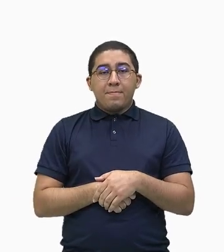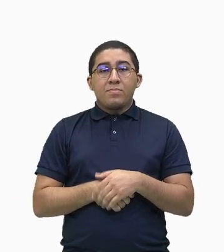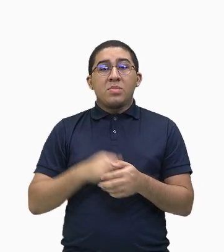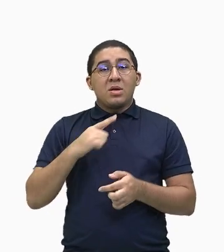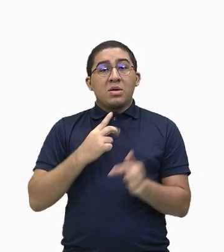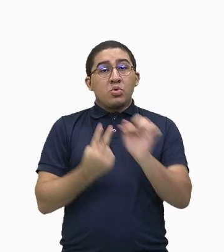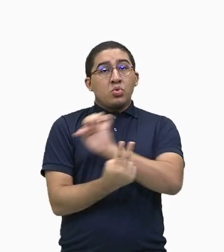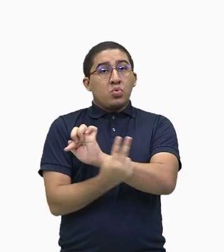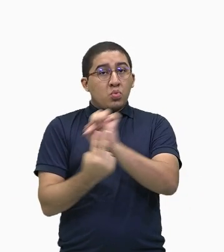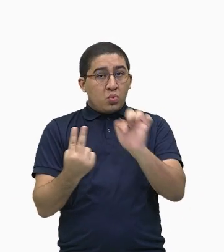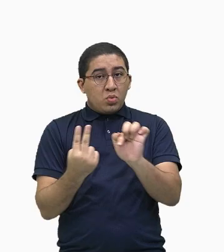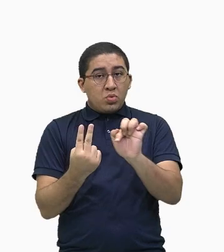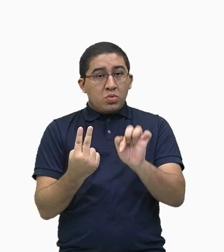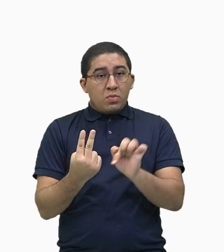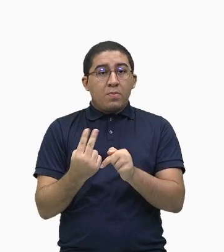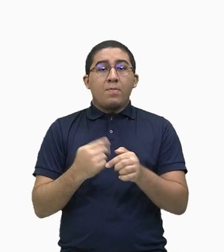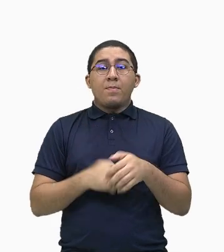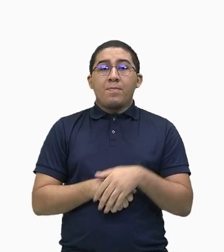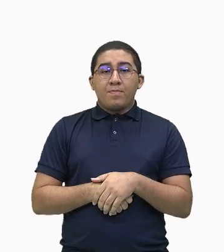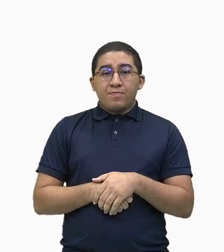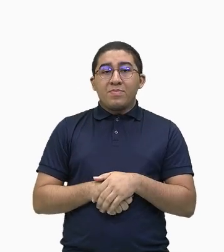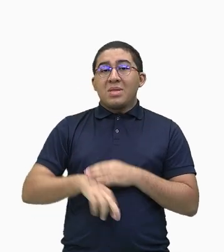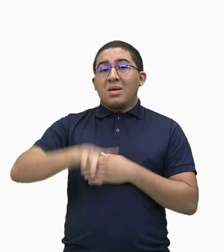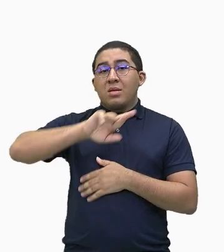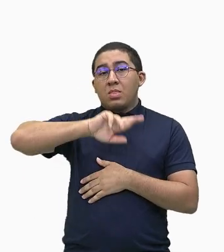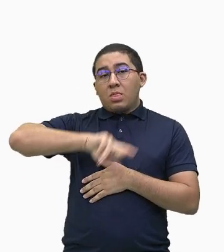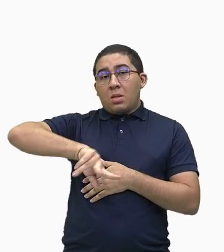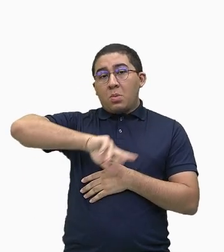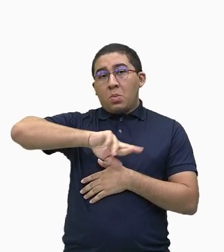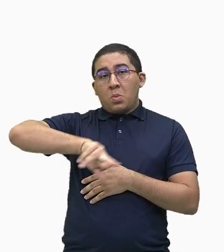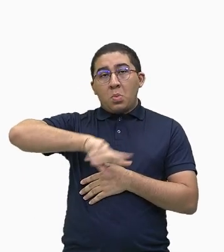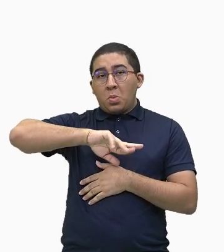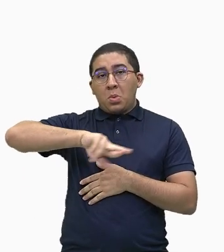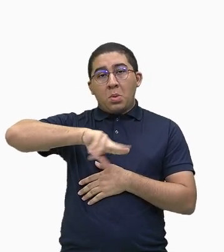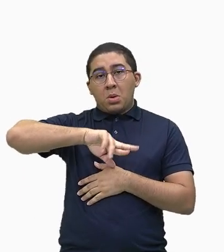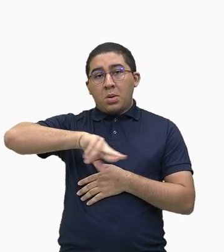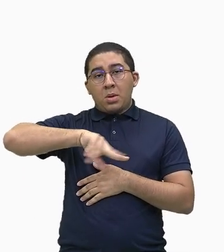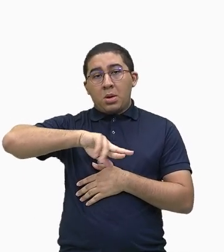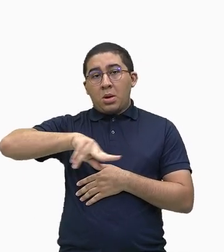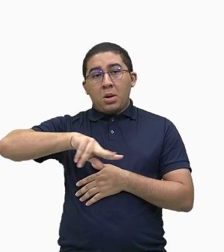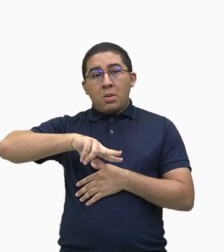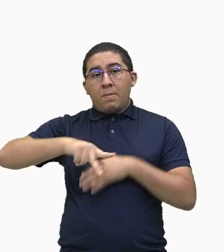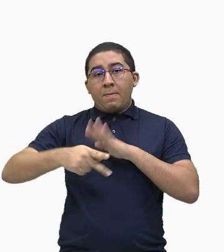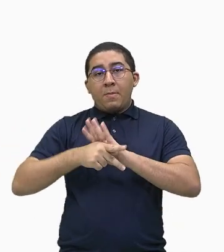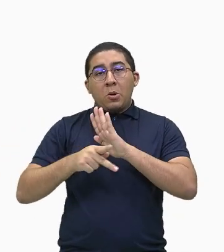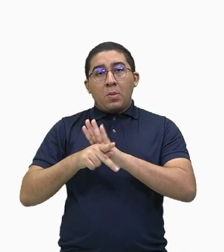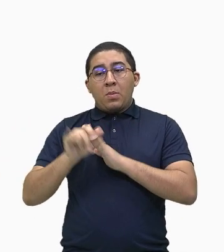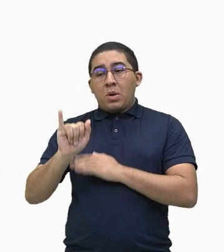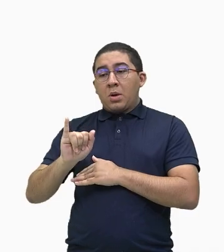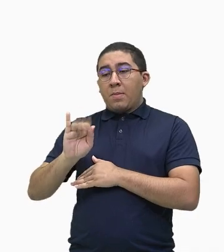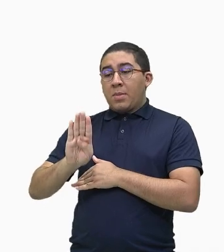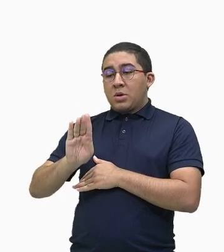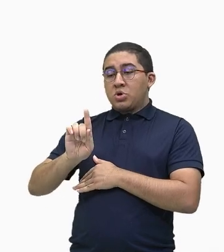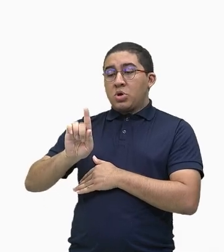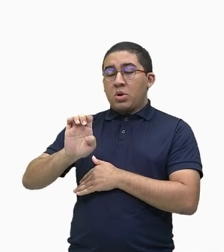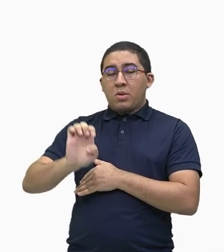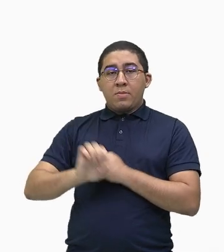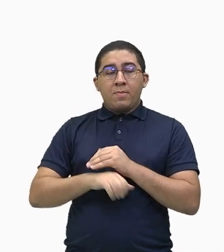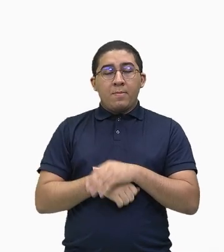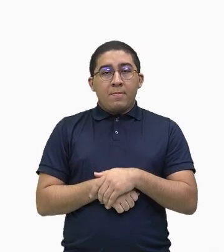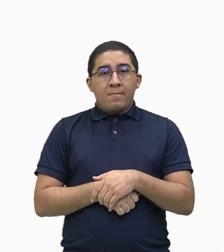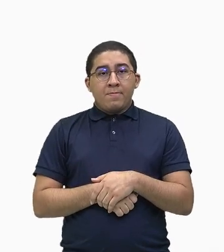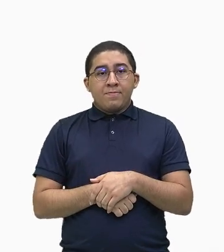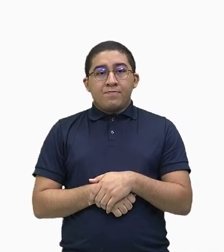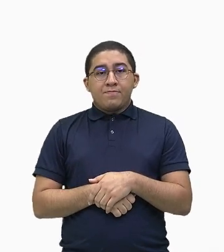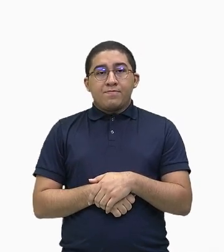duas regionalizações, olha, que não foram aquelas elaboradas pelo IBGE, né, que